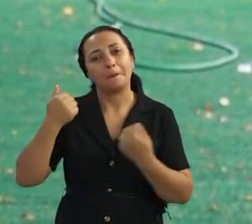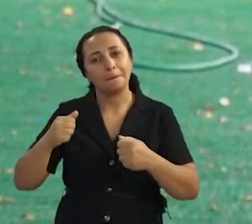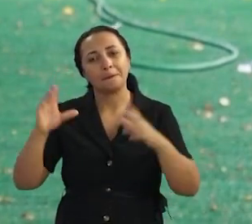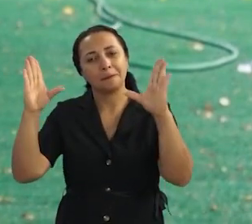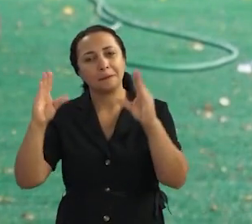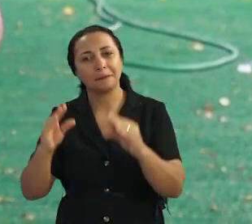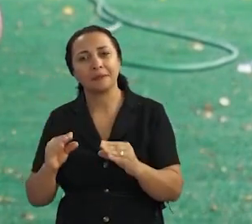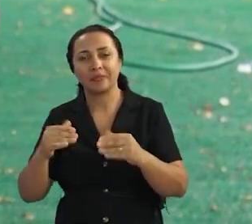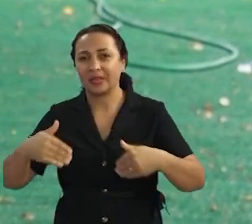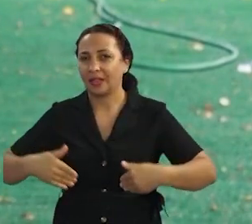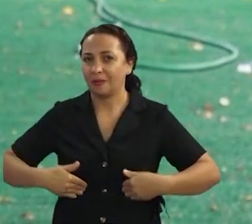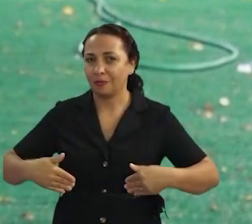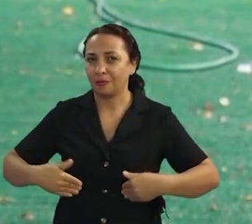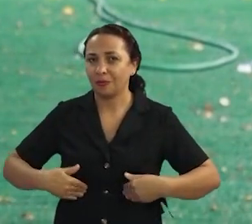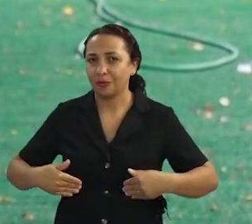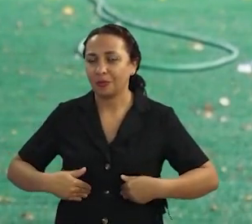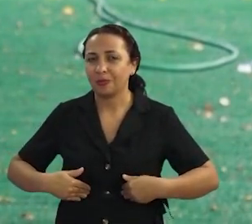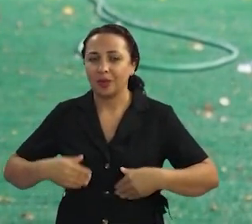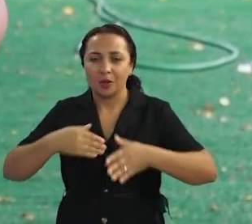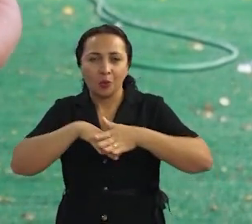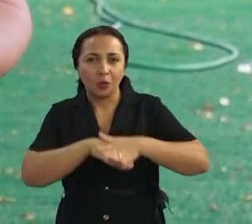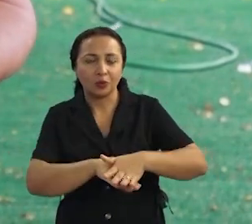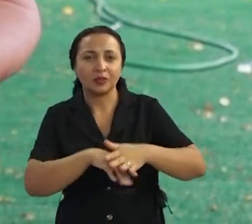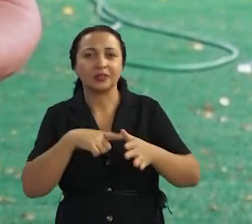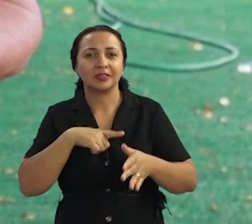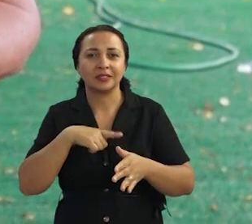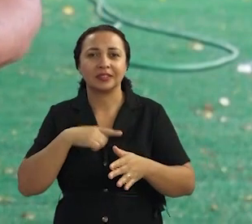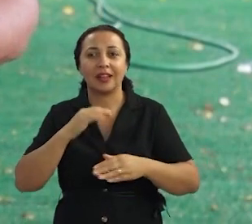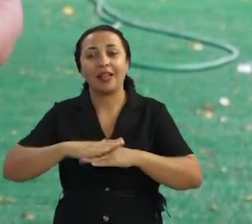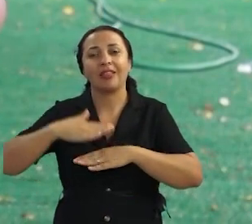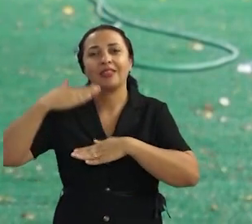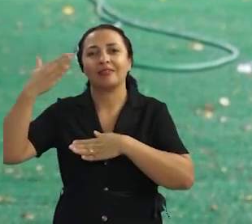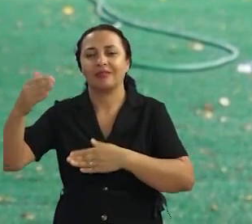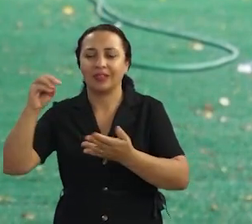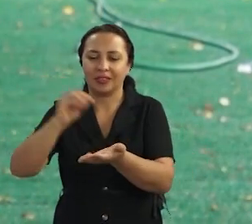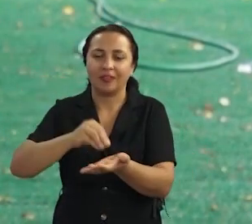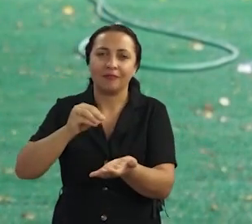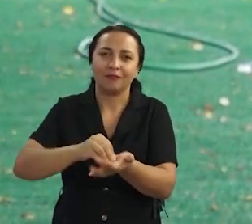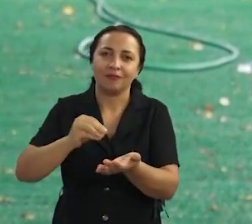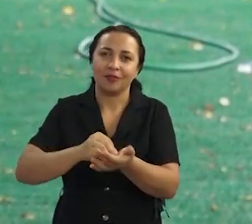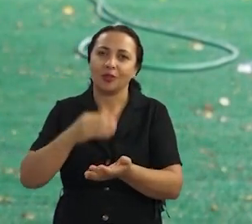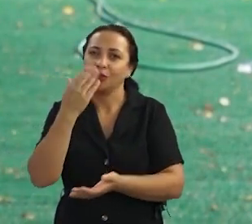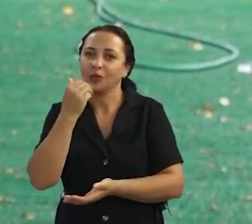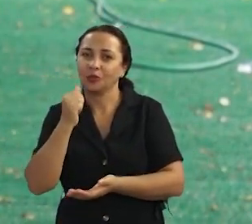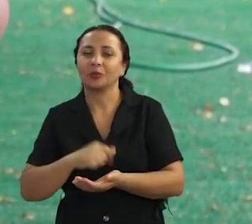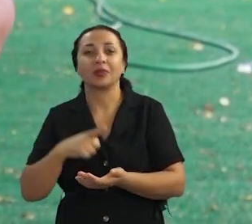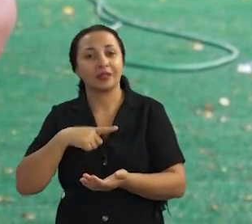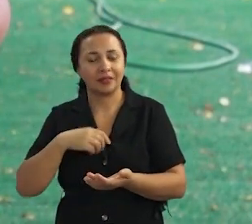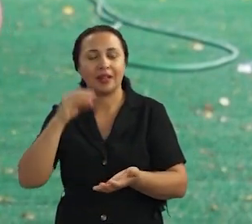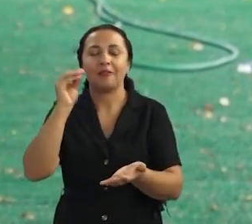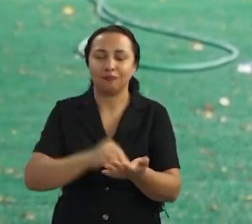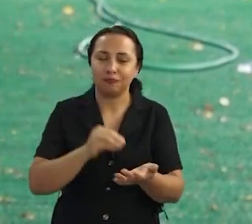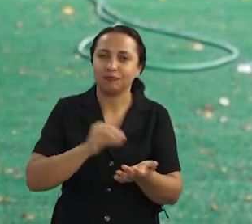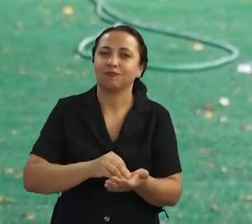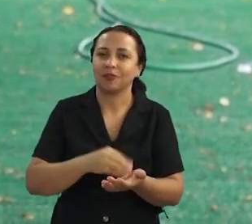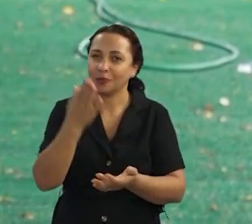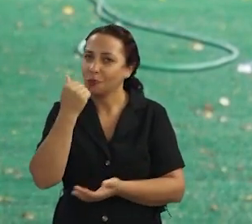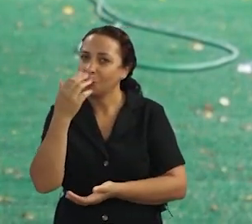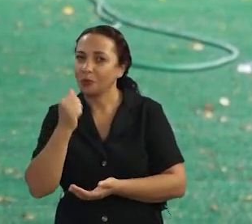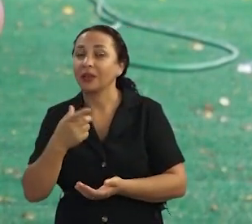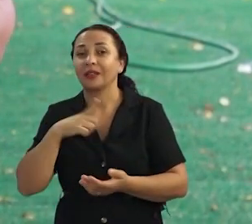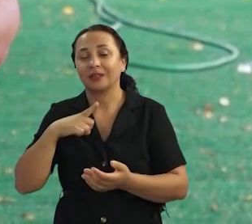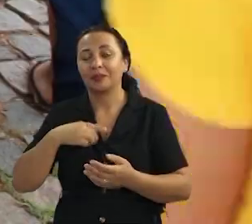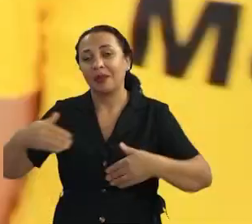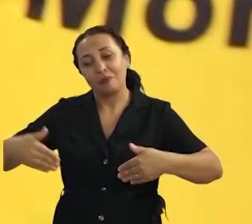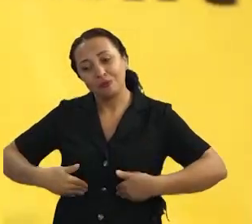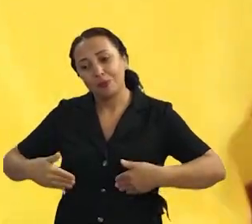pode reduzir essa fome oculta que está existindo além da falta de comida. Então, tem a fome por falta de comida e